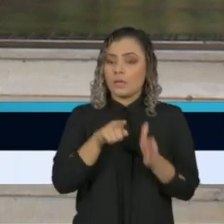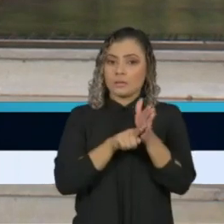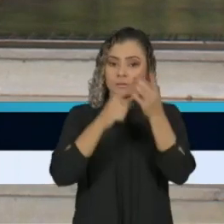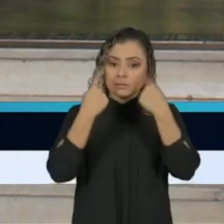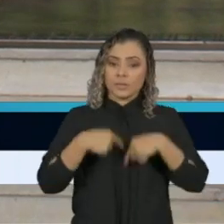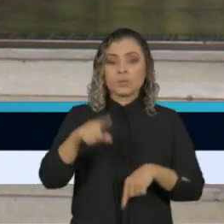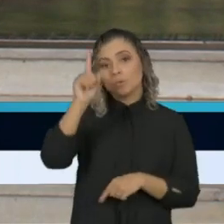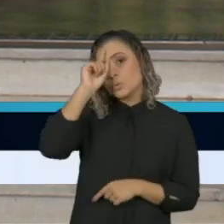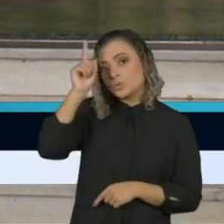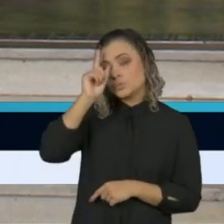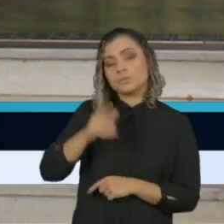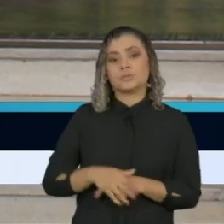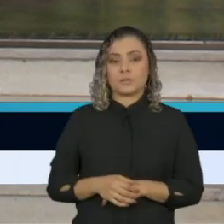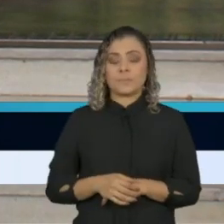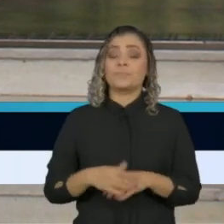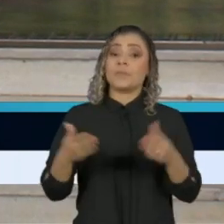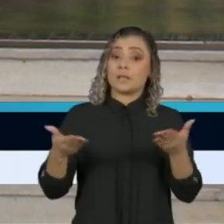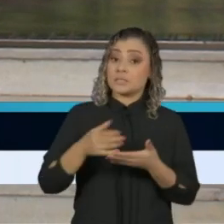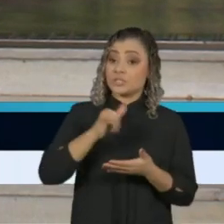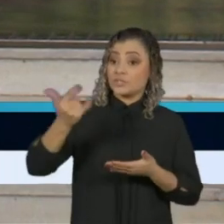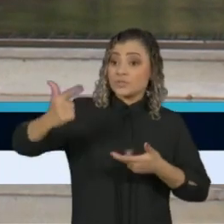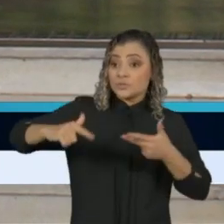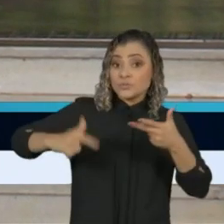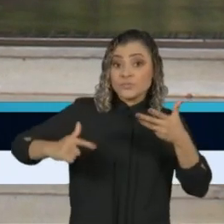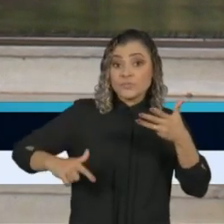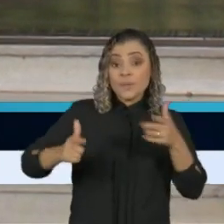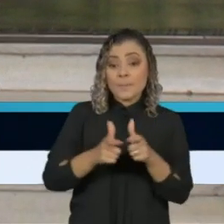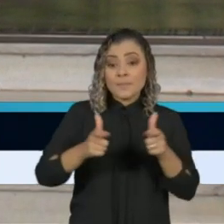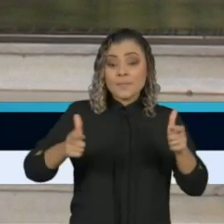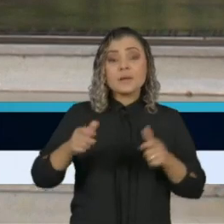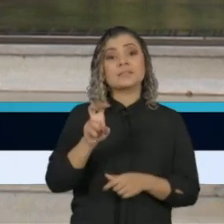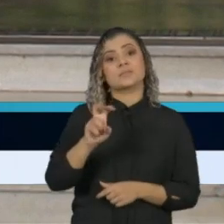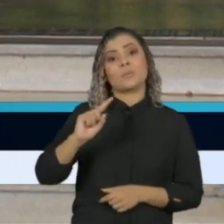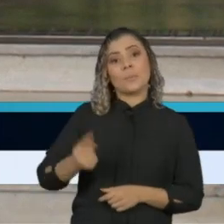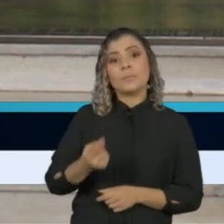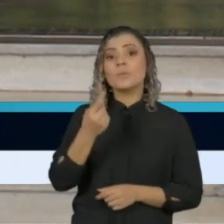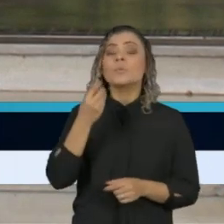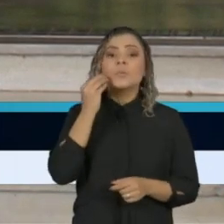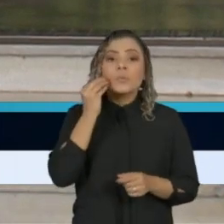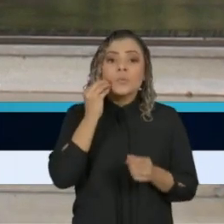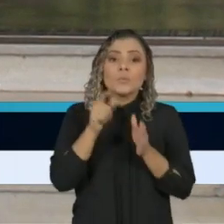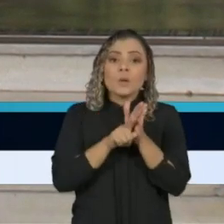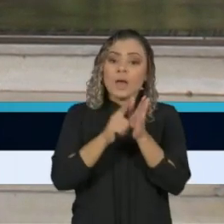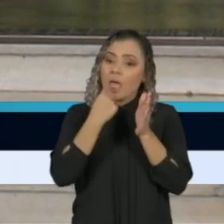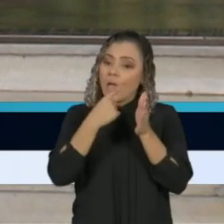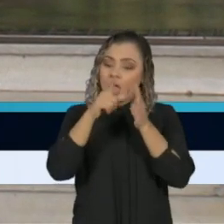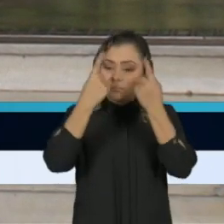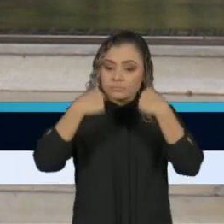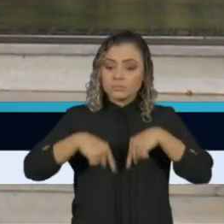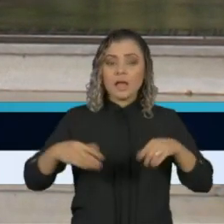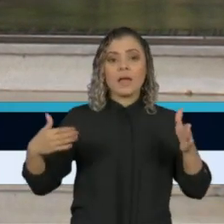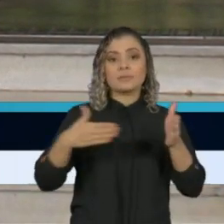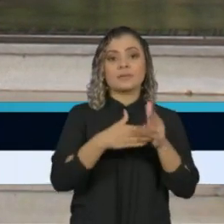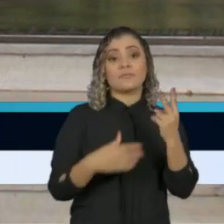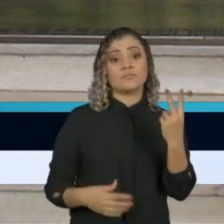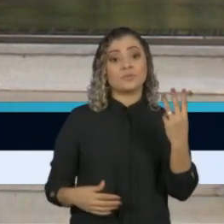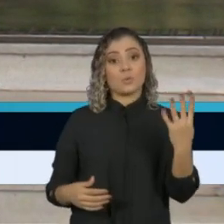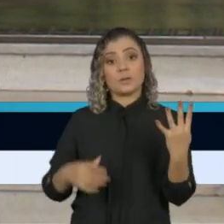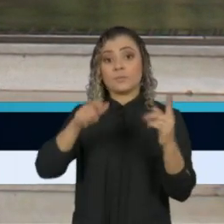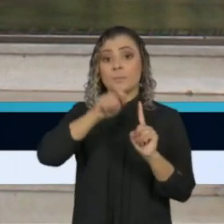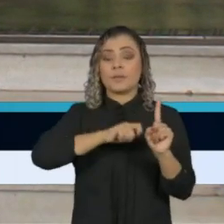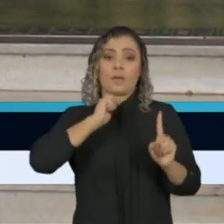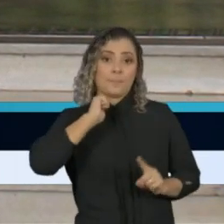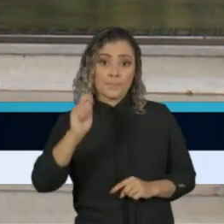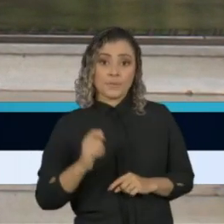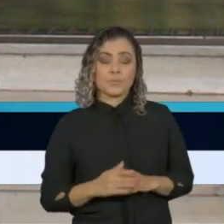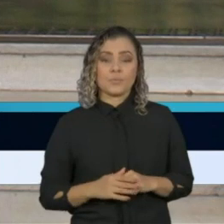Com a chegada desses novos testes, poderemos ampliar para 5.000 testes até 24 de abril.